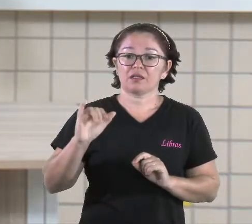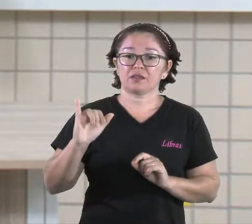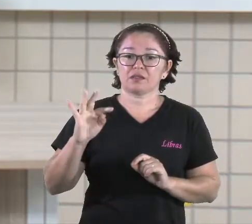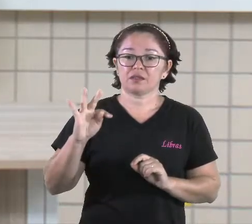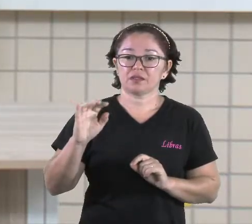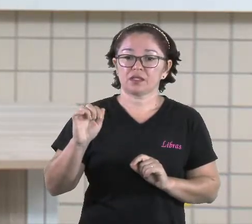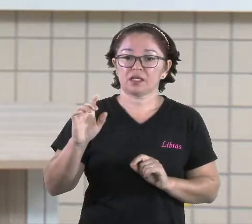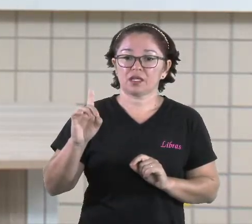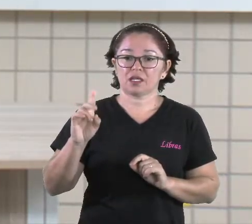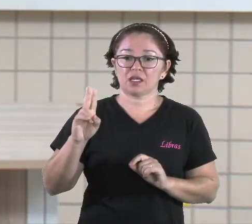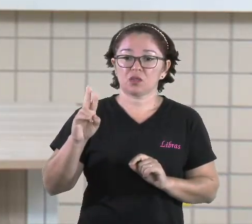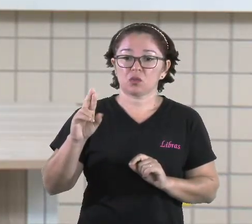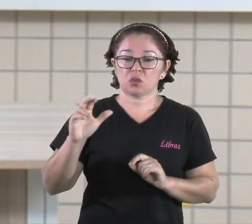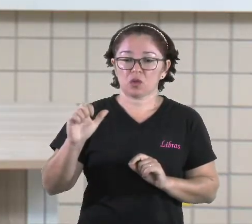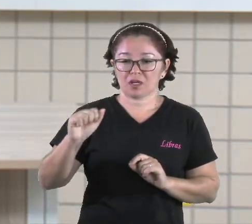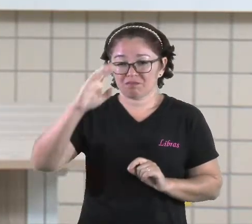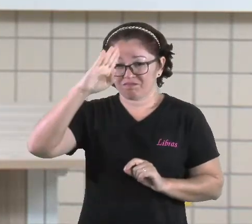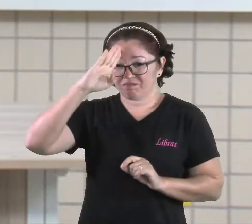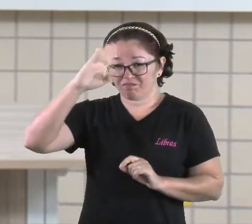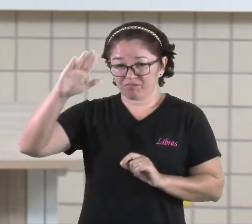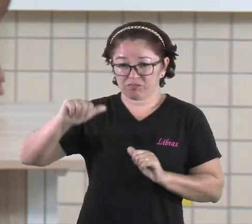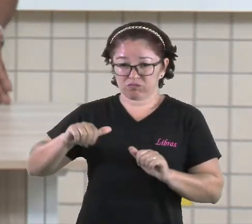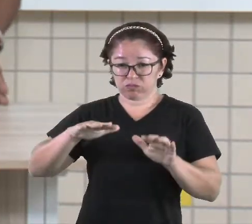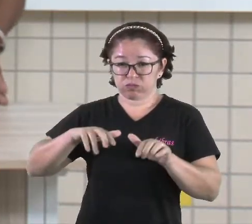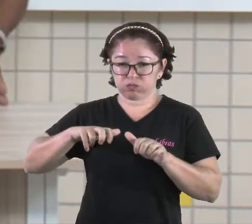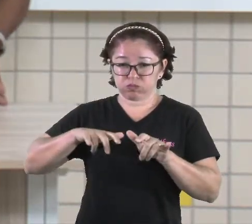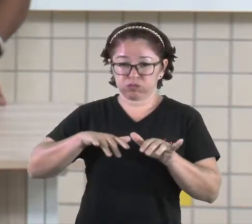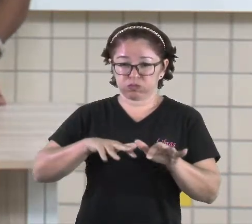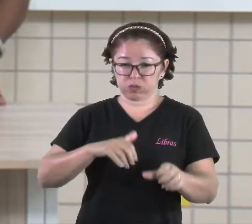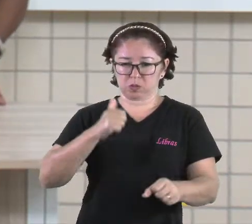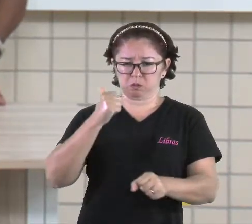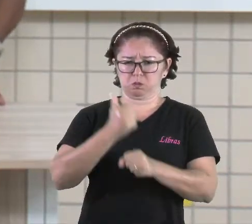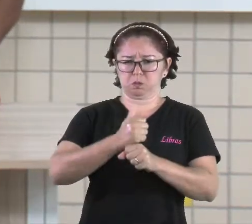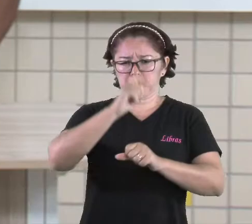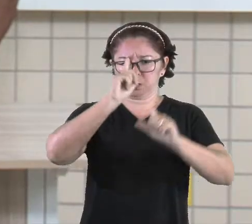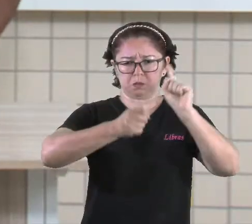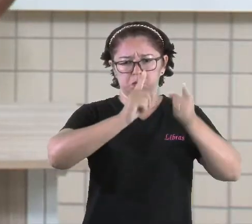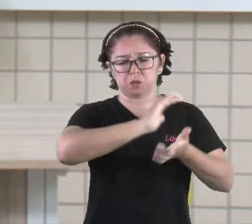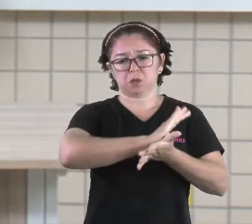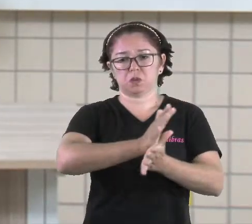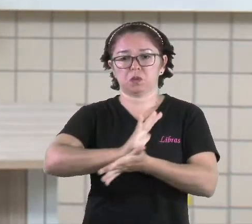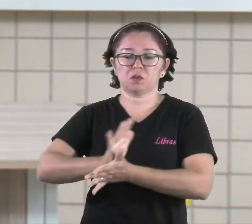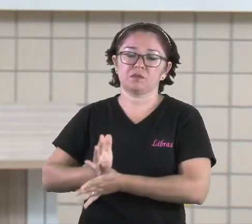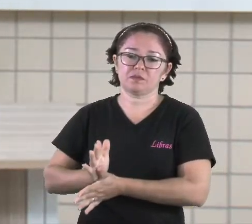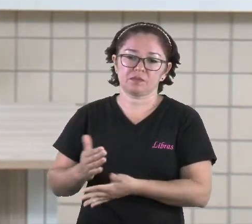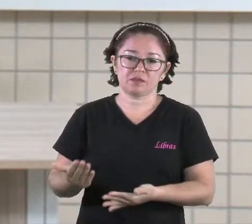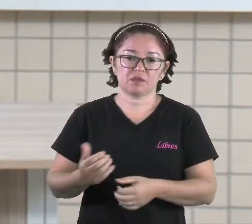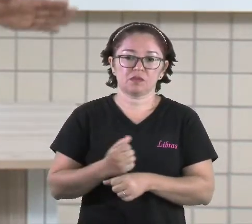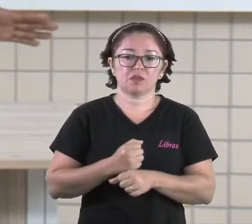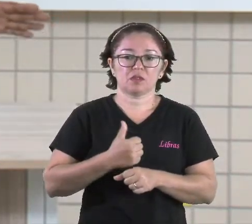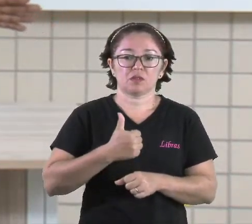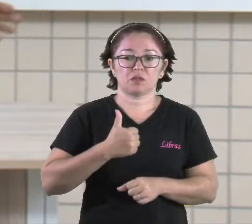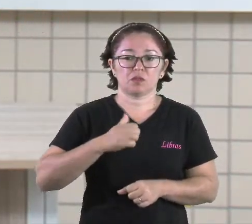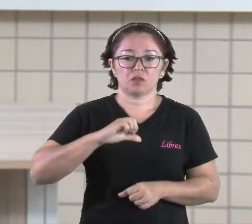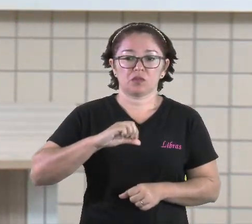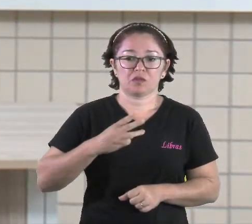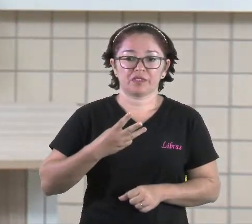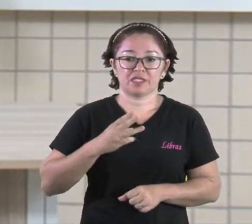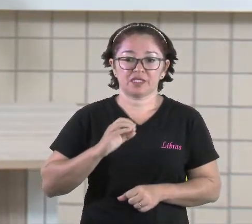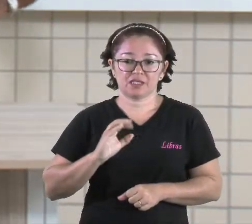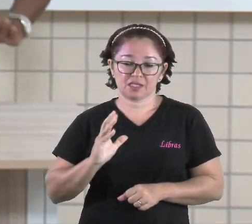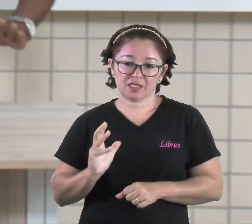O que é importante a gente saber? Que nesse momento, em 1930, ocorreu uma ruptura política.